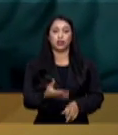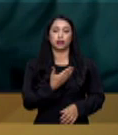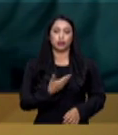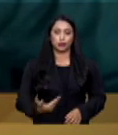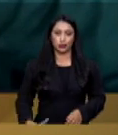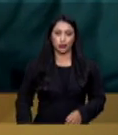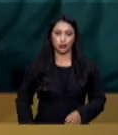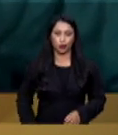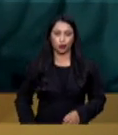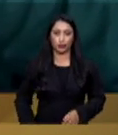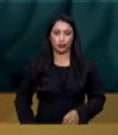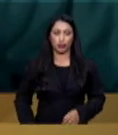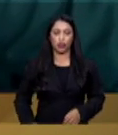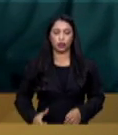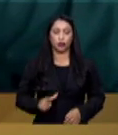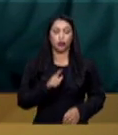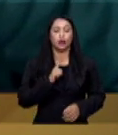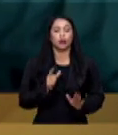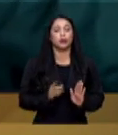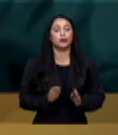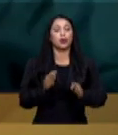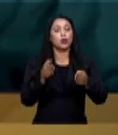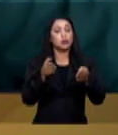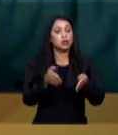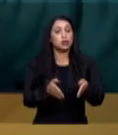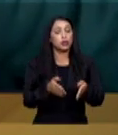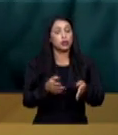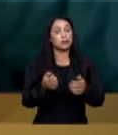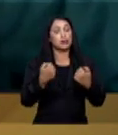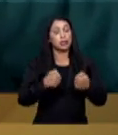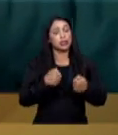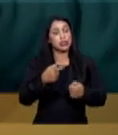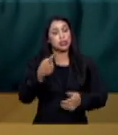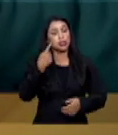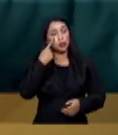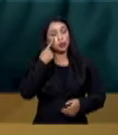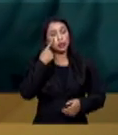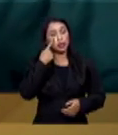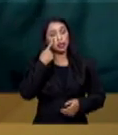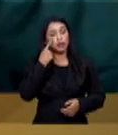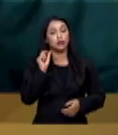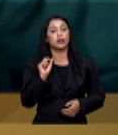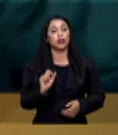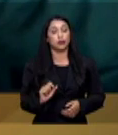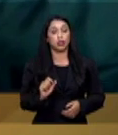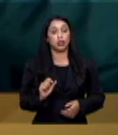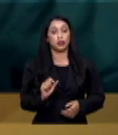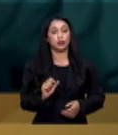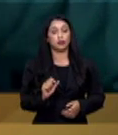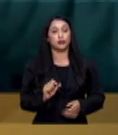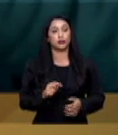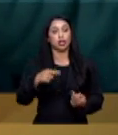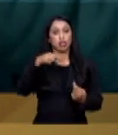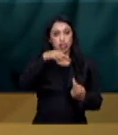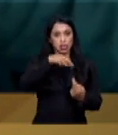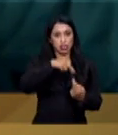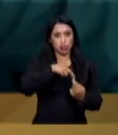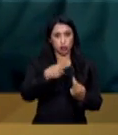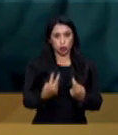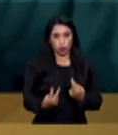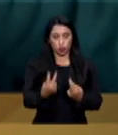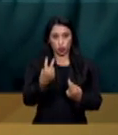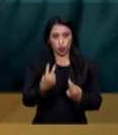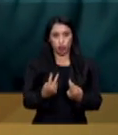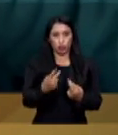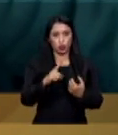Estado, direcionam a observância da primeira parte do inciso 2 do